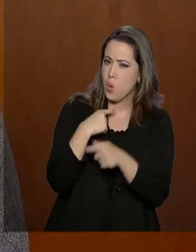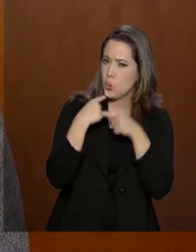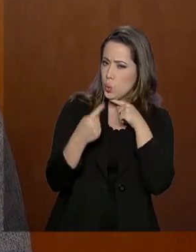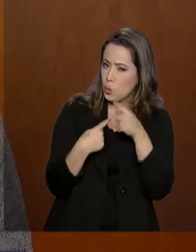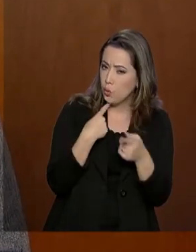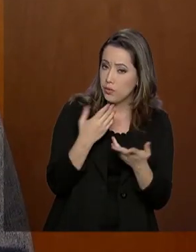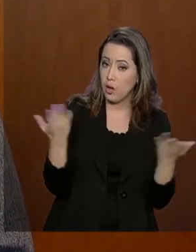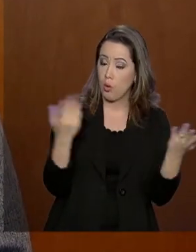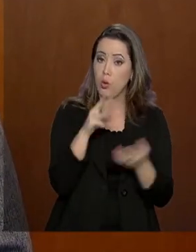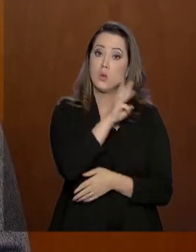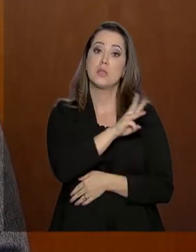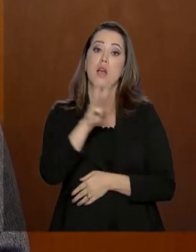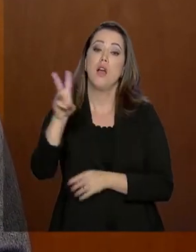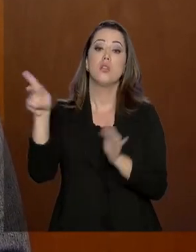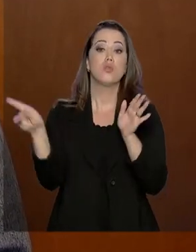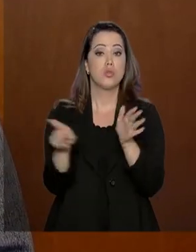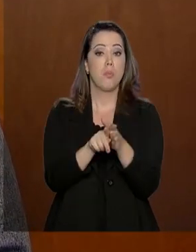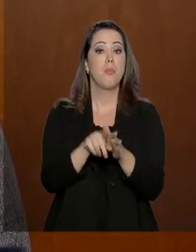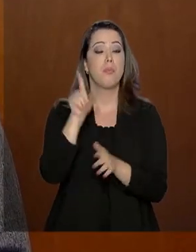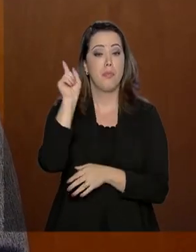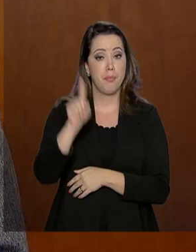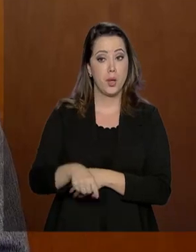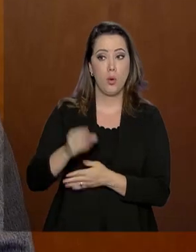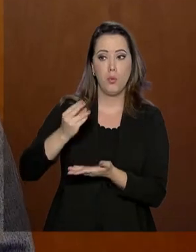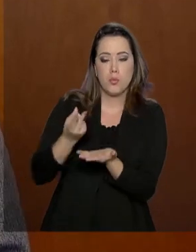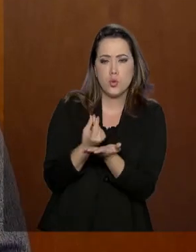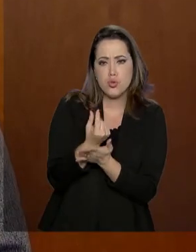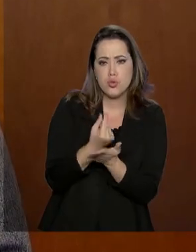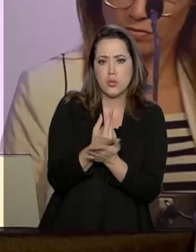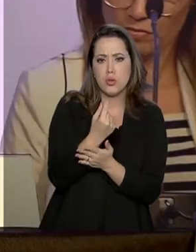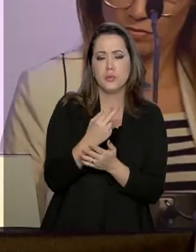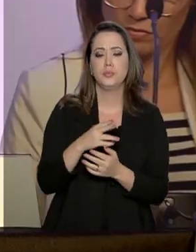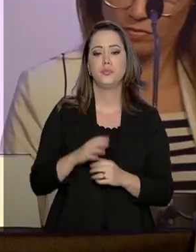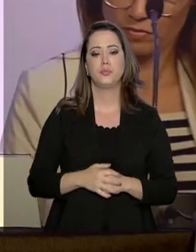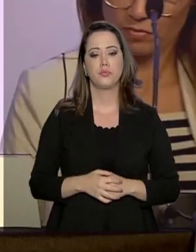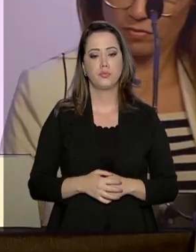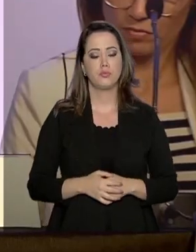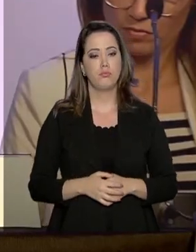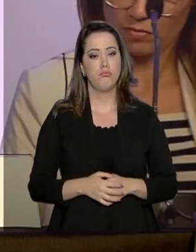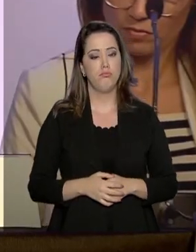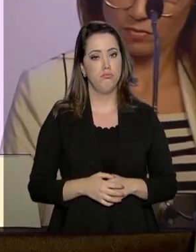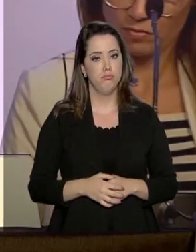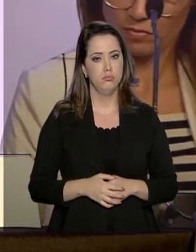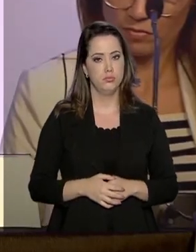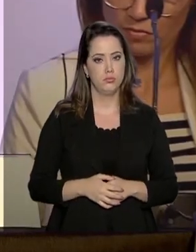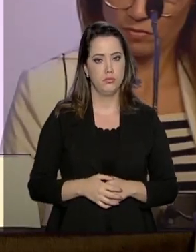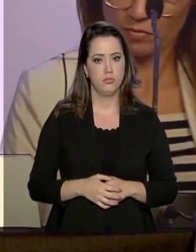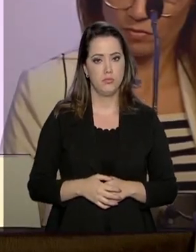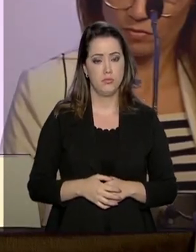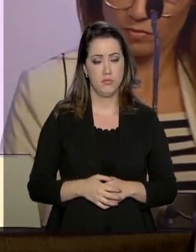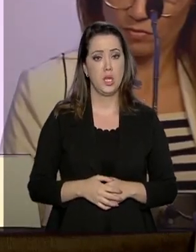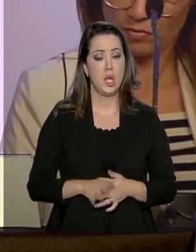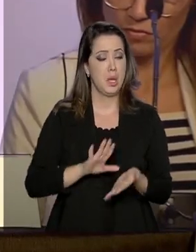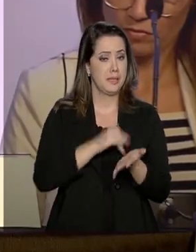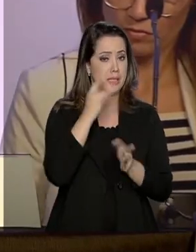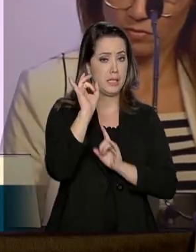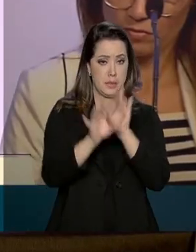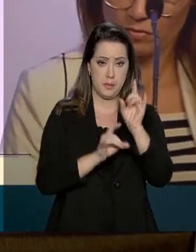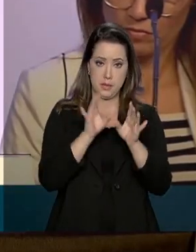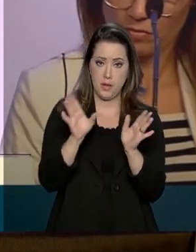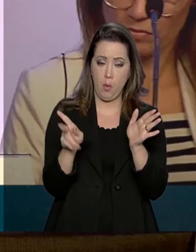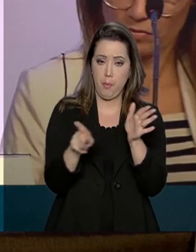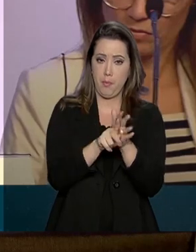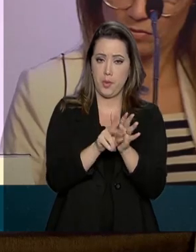canal de diálogo o portal do ombudsman de investimentos diretos na secretaria executiva da camex é